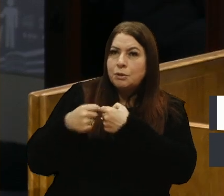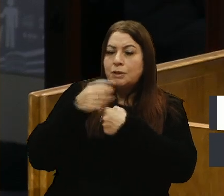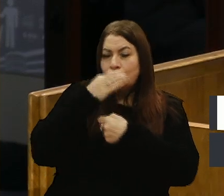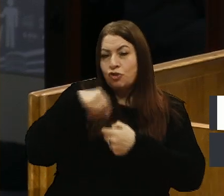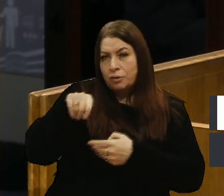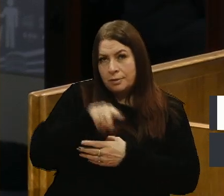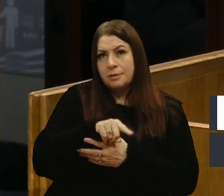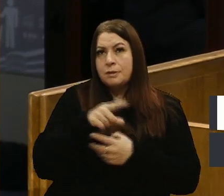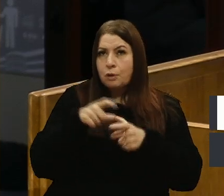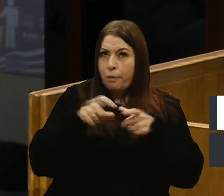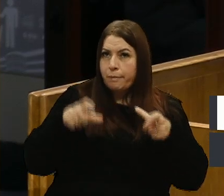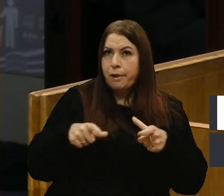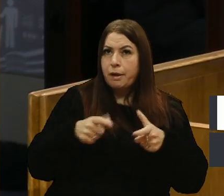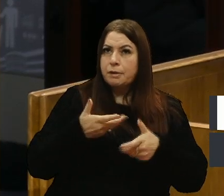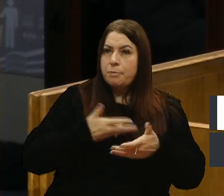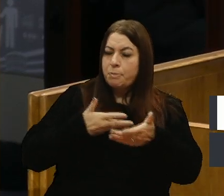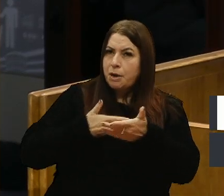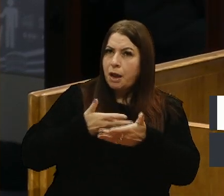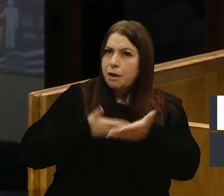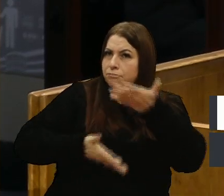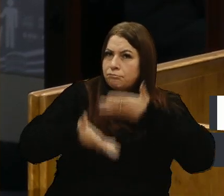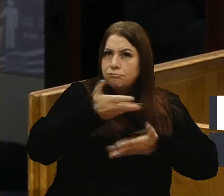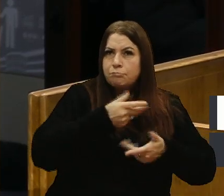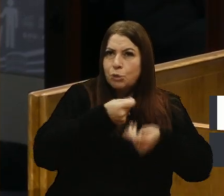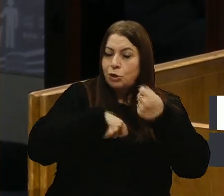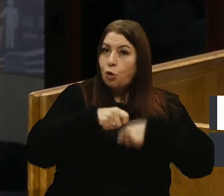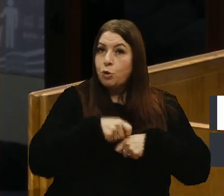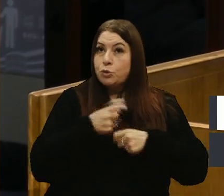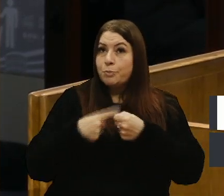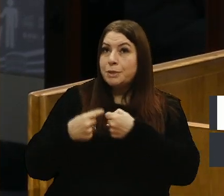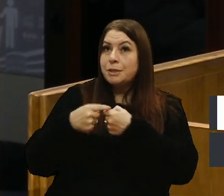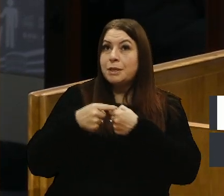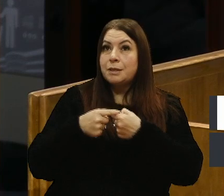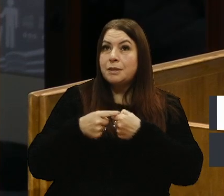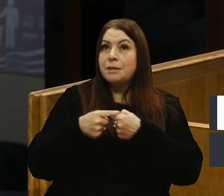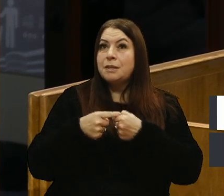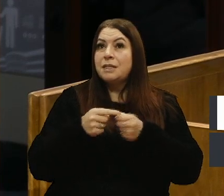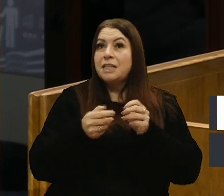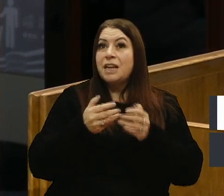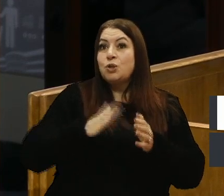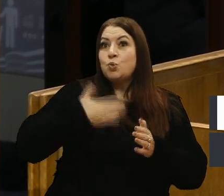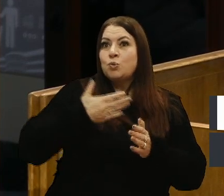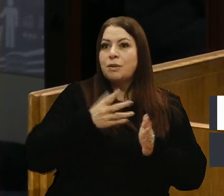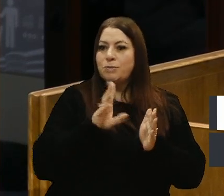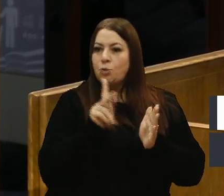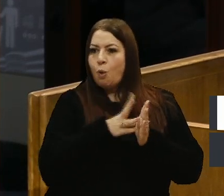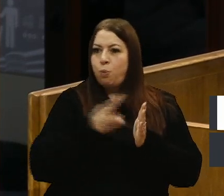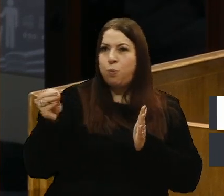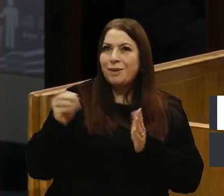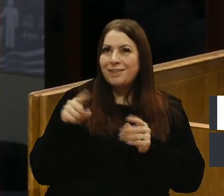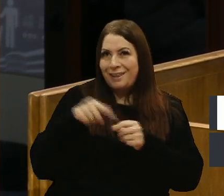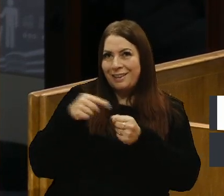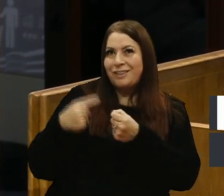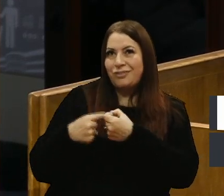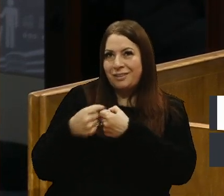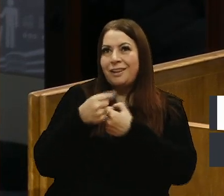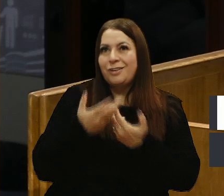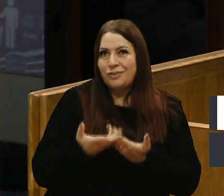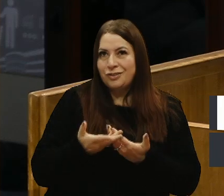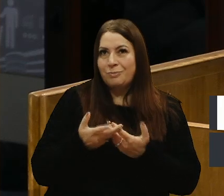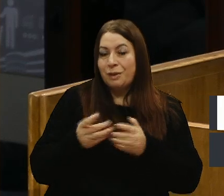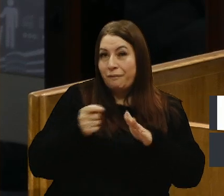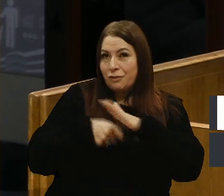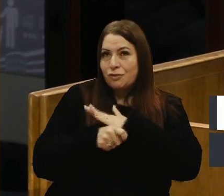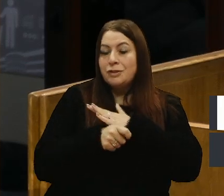tem um ambiente amigável para negócios ou uma cidade que espanta investimentos? Como podemos ser